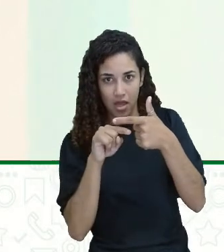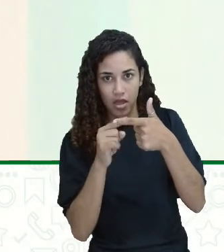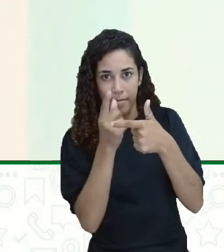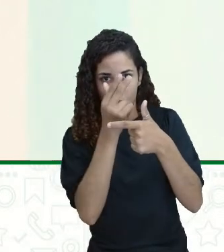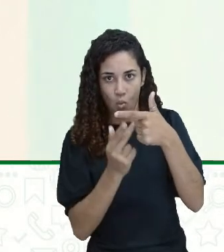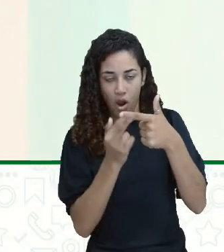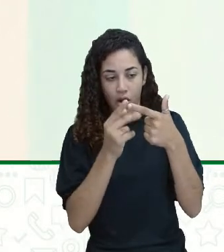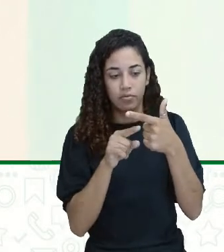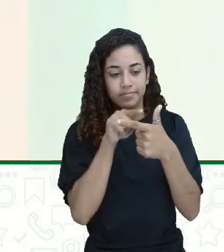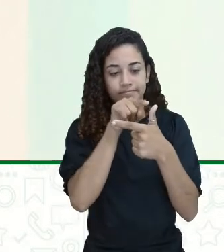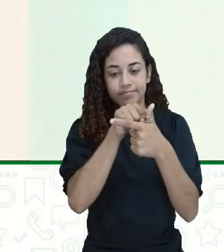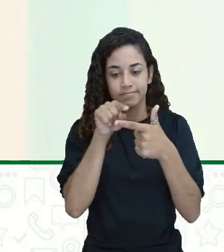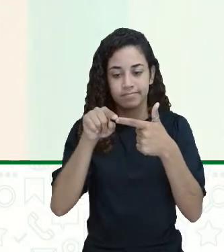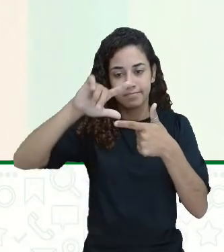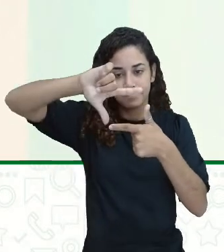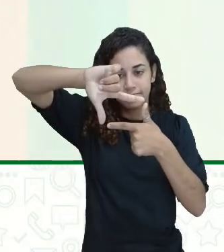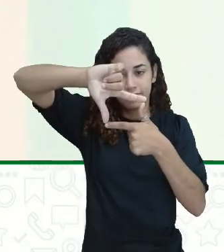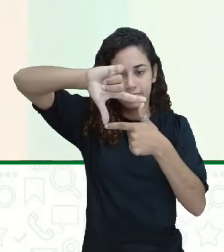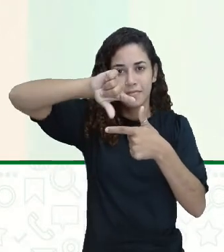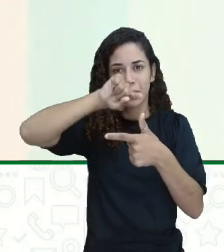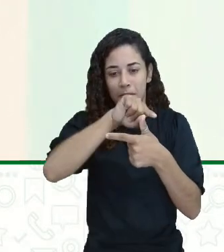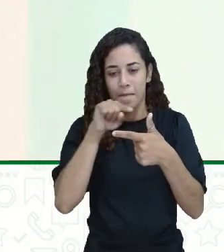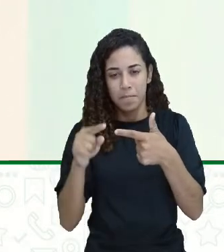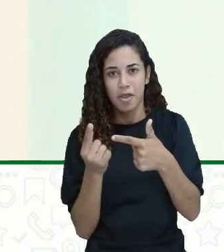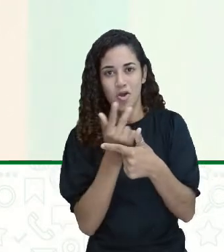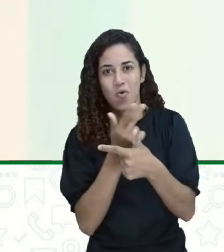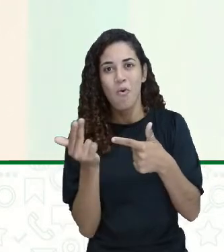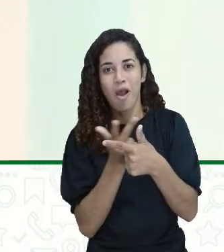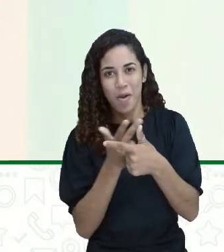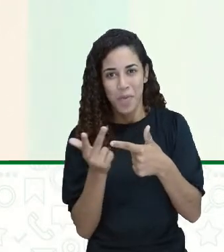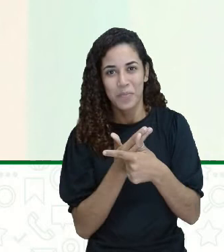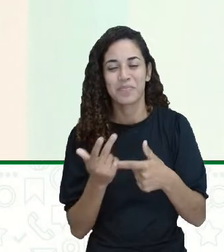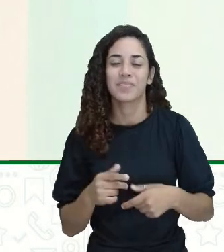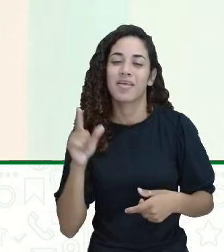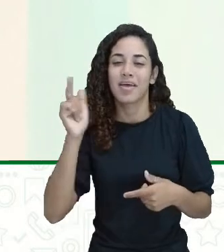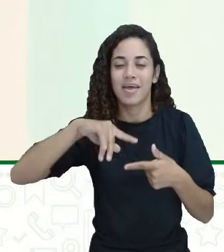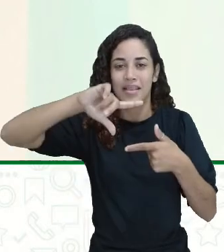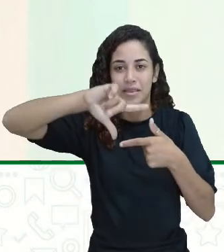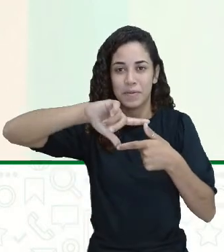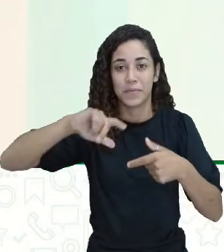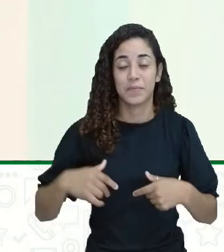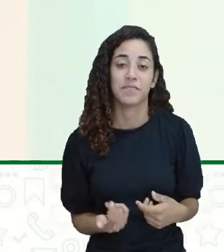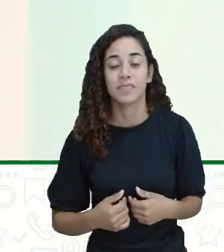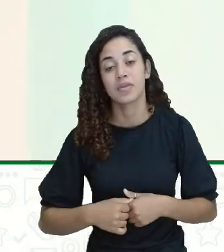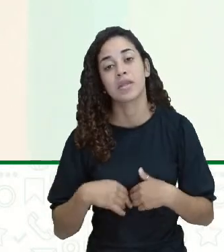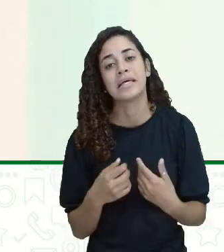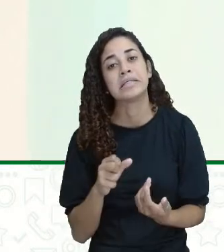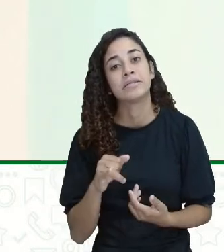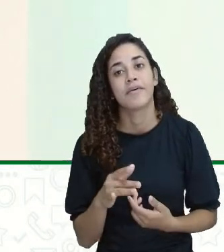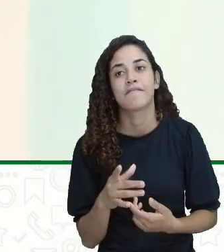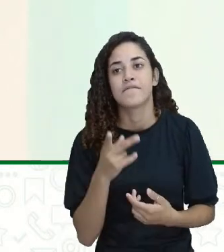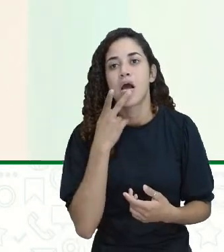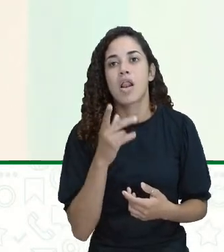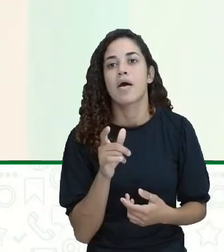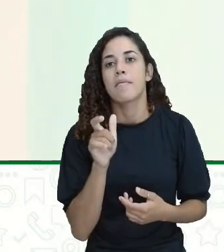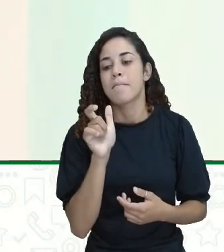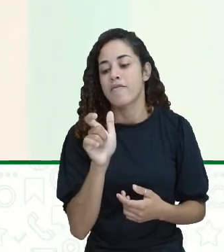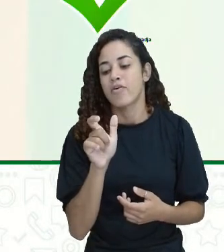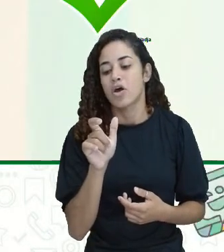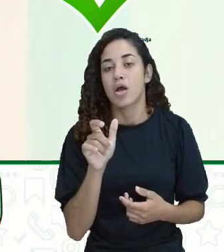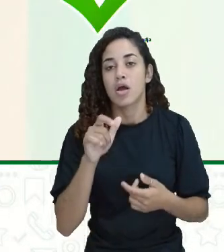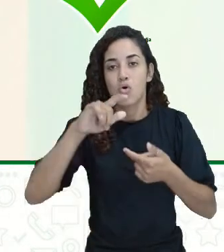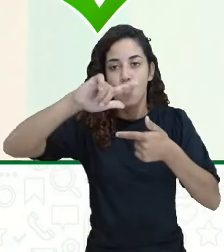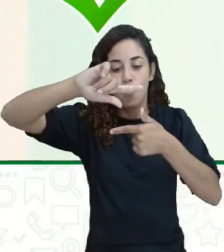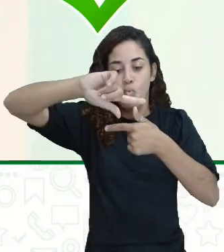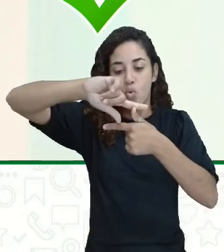medida. Aí você percebe que é um retângulo, né? Se nós estivéssemos falando de quadrado, eu até